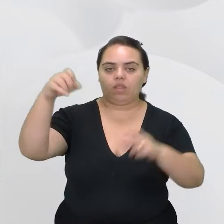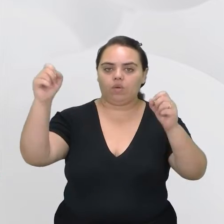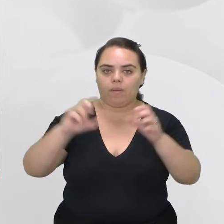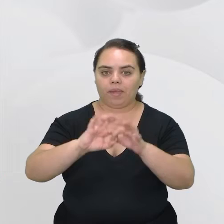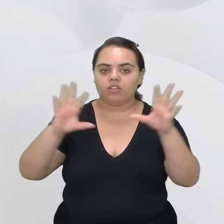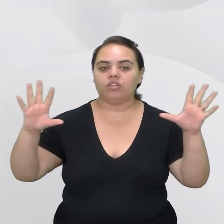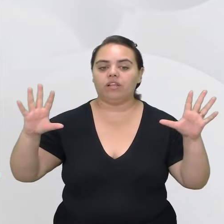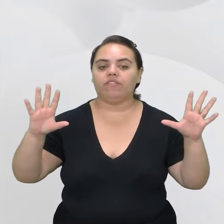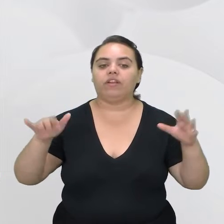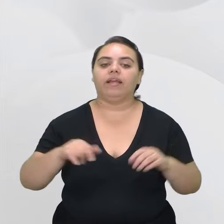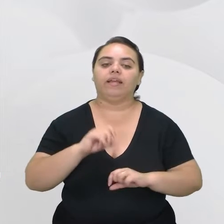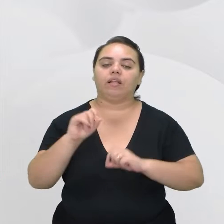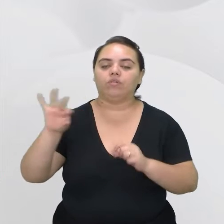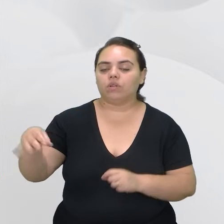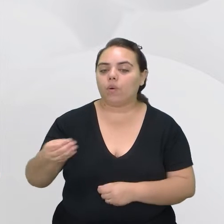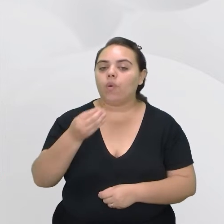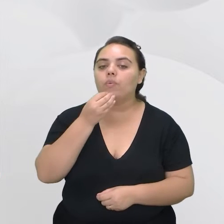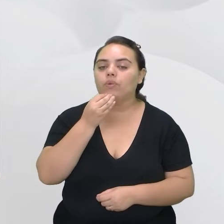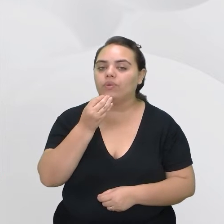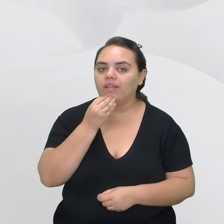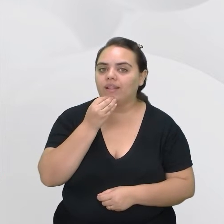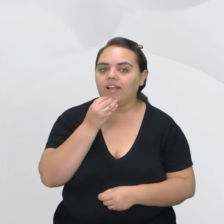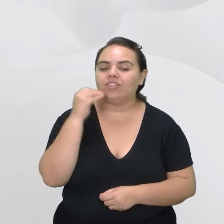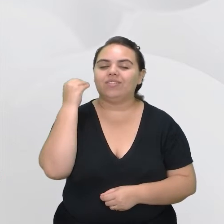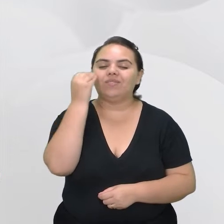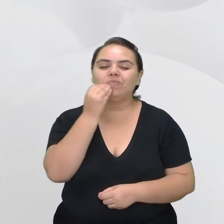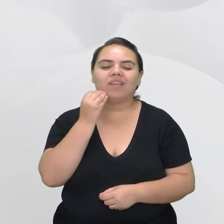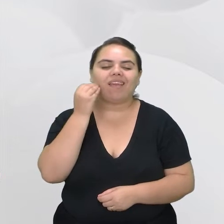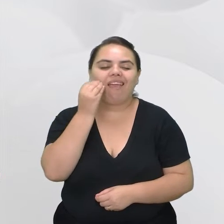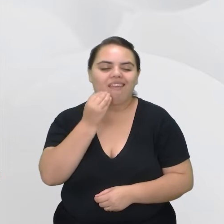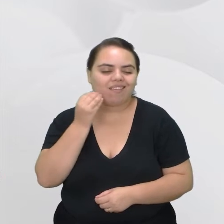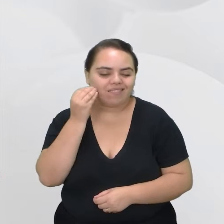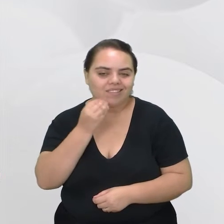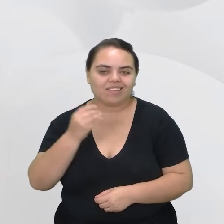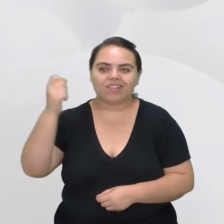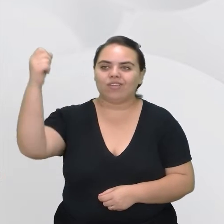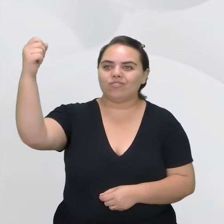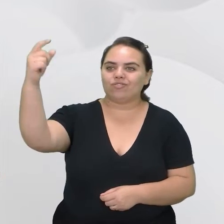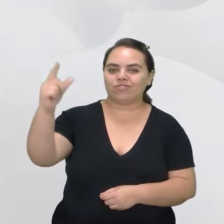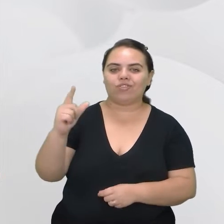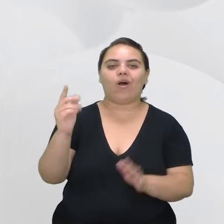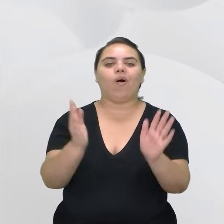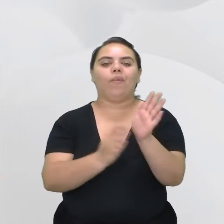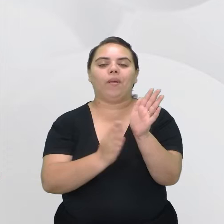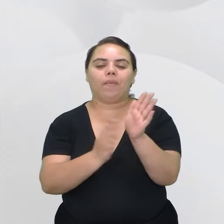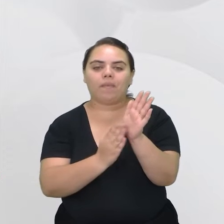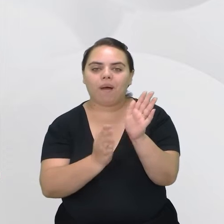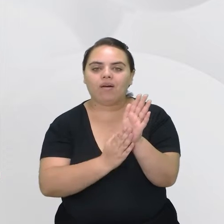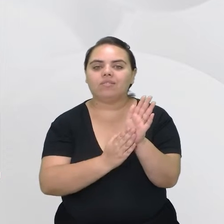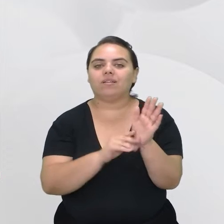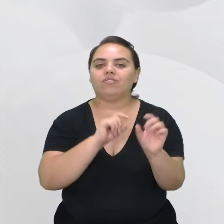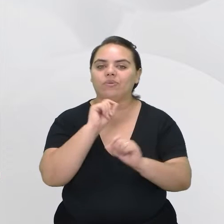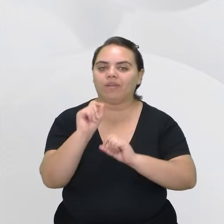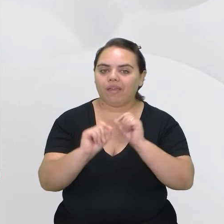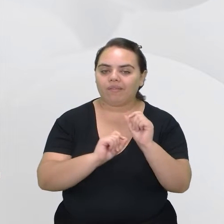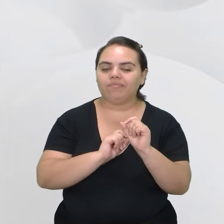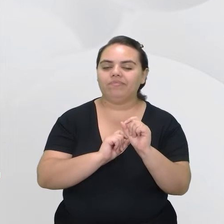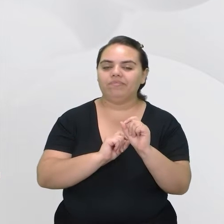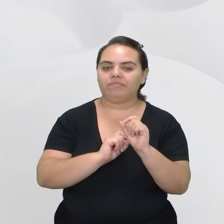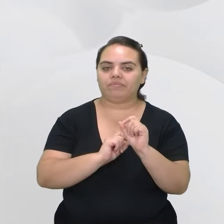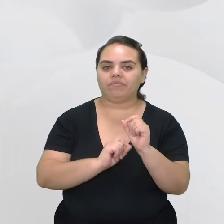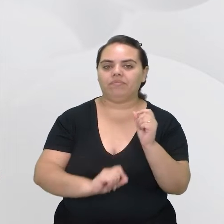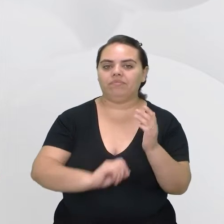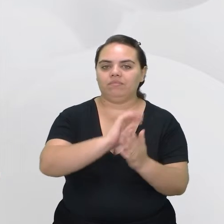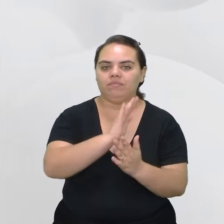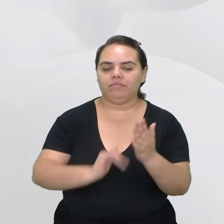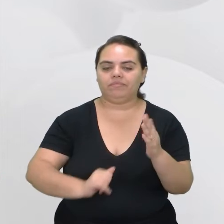são oportunidades de experiências ao ar livre dentro de uma proposta de